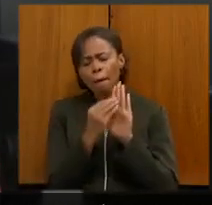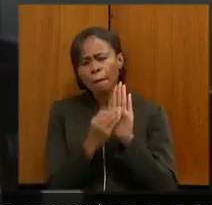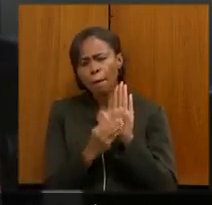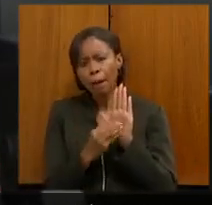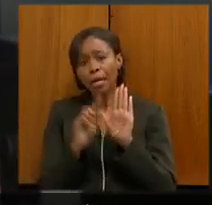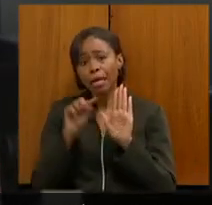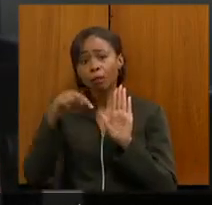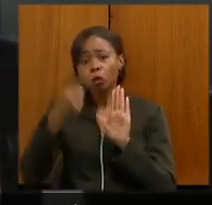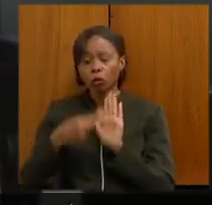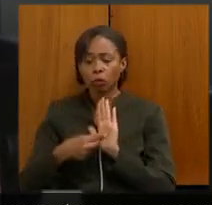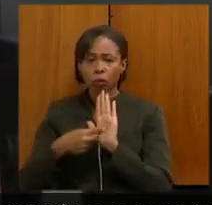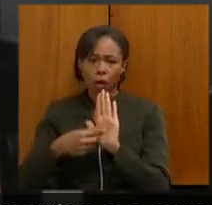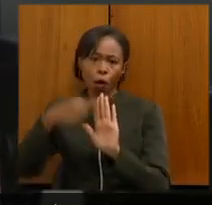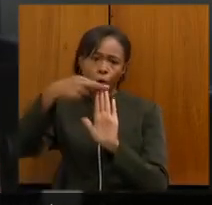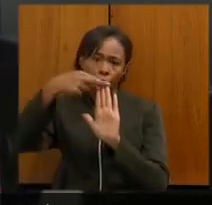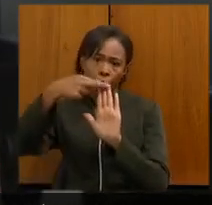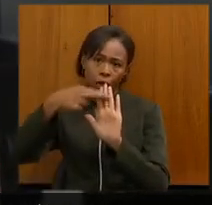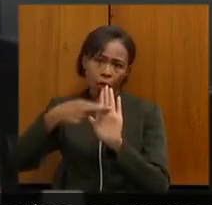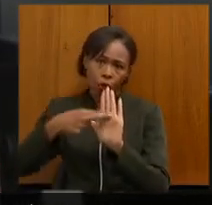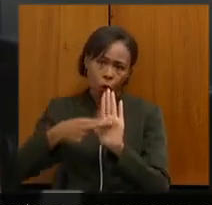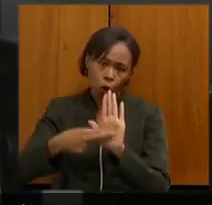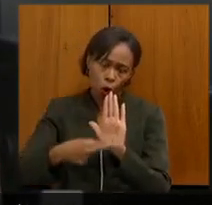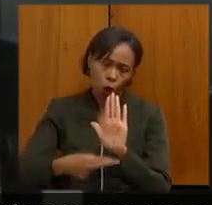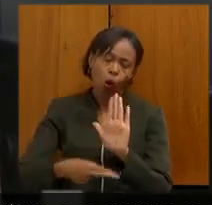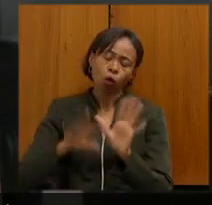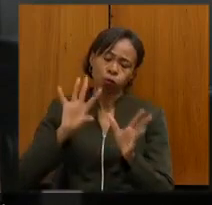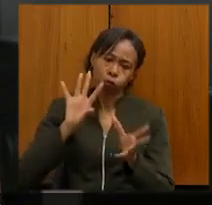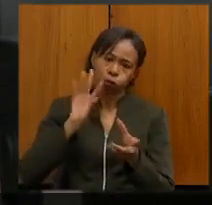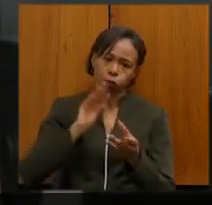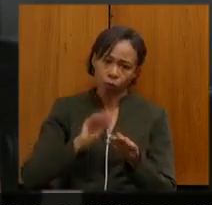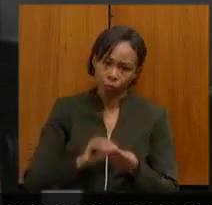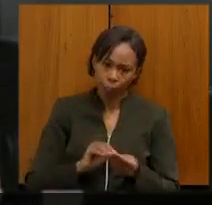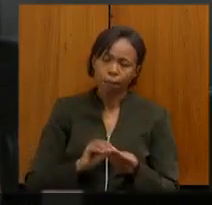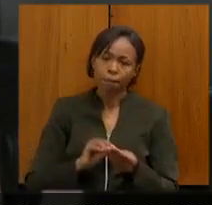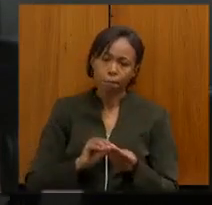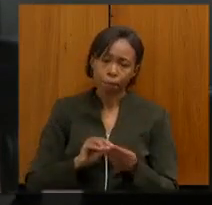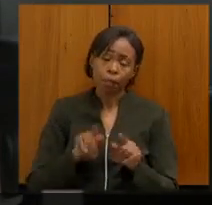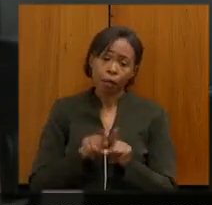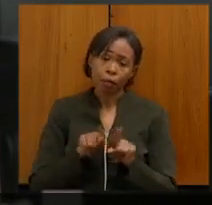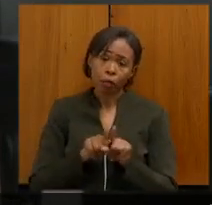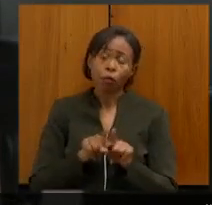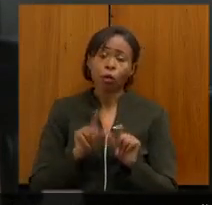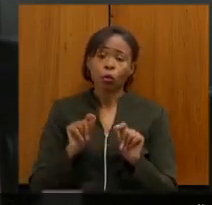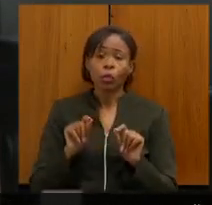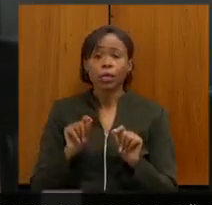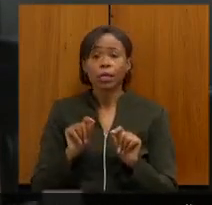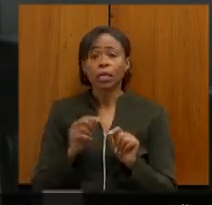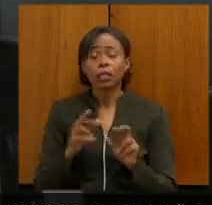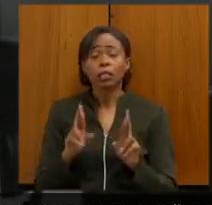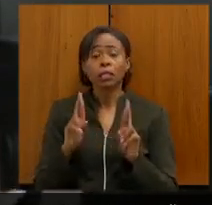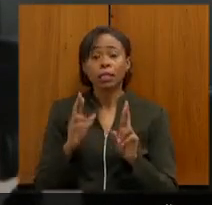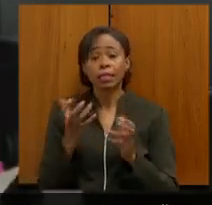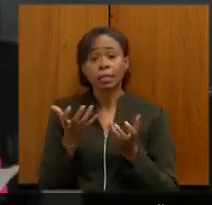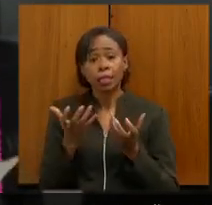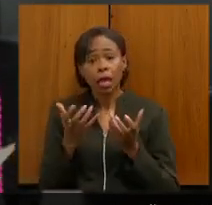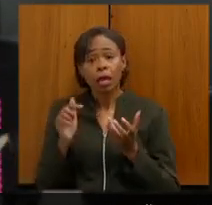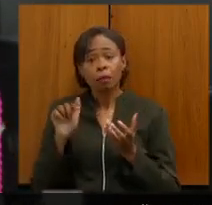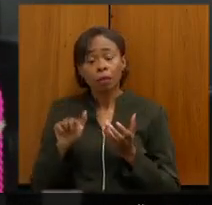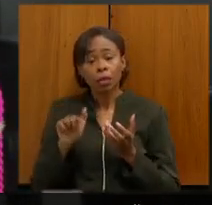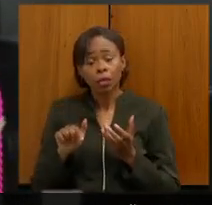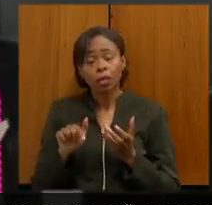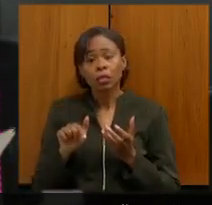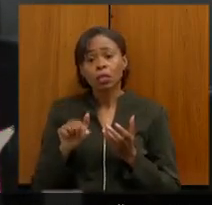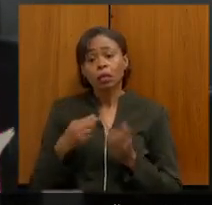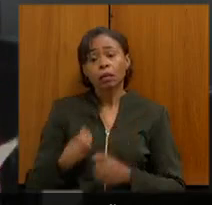relatório do diagnóstico mas também do que se espera desse importante instrumento